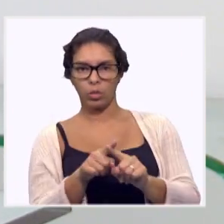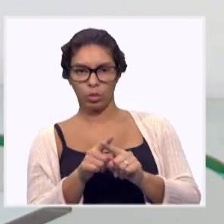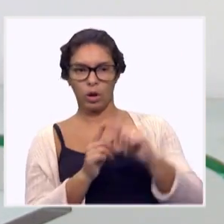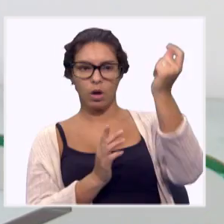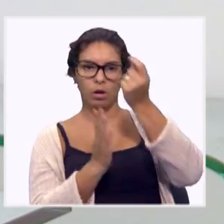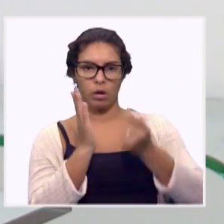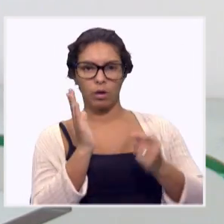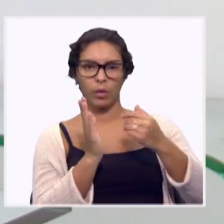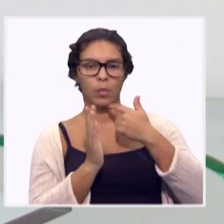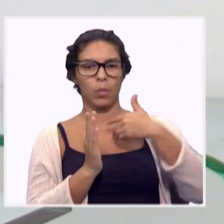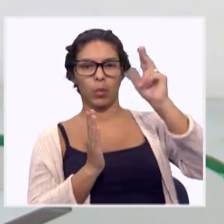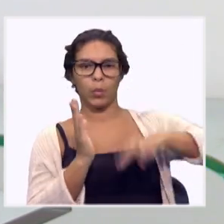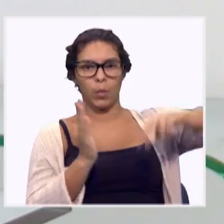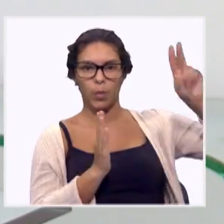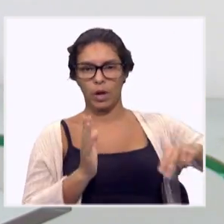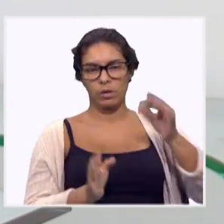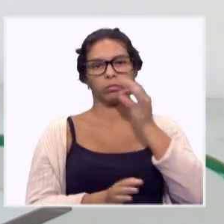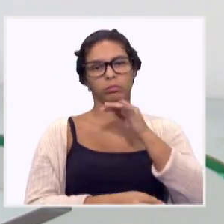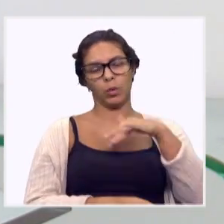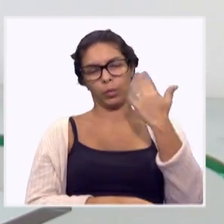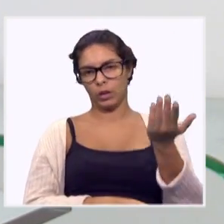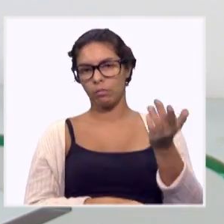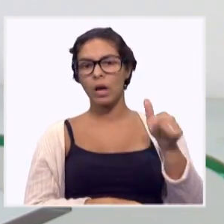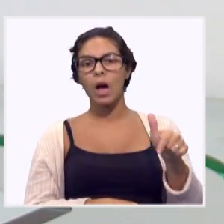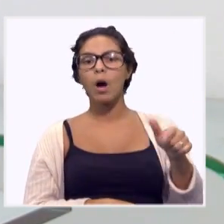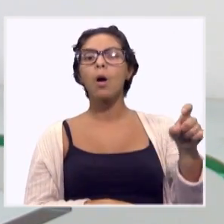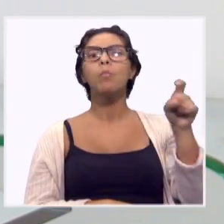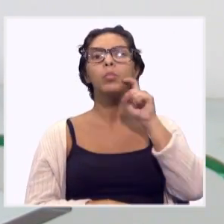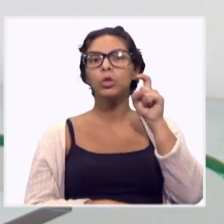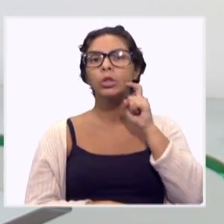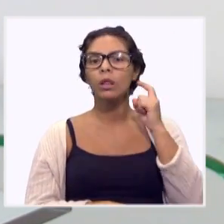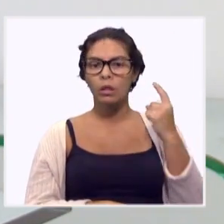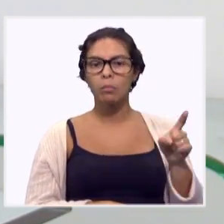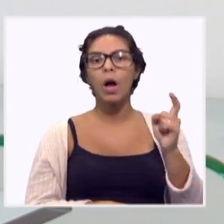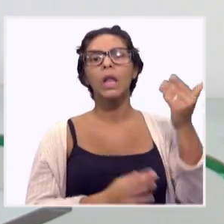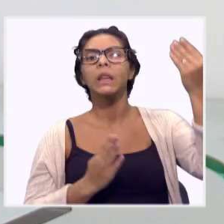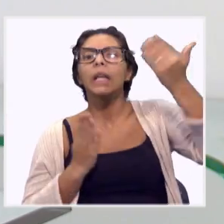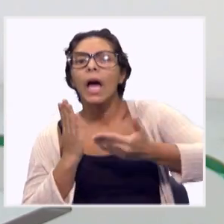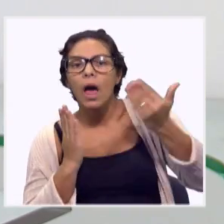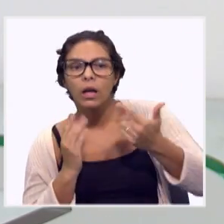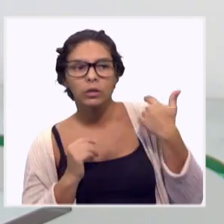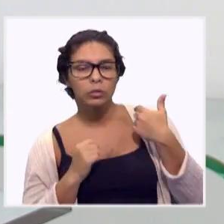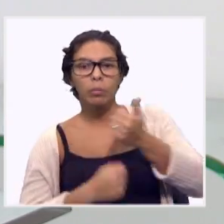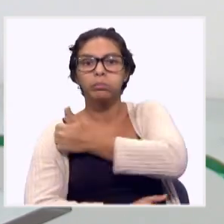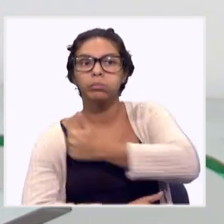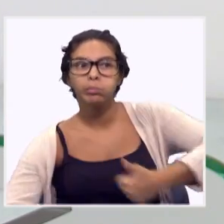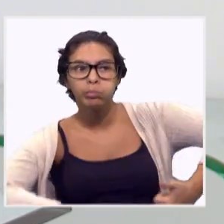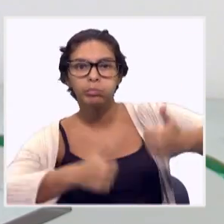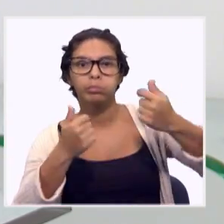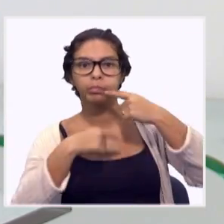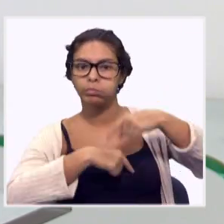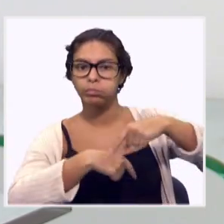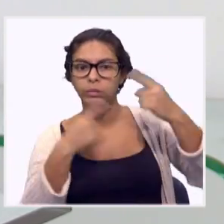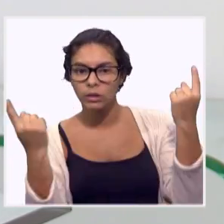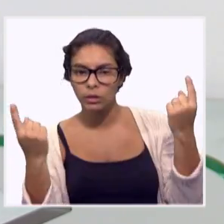sabe. Portanto, essa obra, teoricamente, será protegida, mas não existe, como nós dizemos em direito, na cidade,